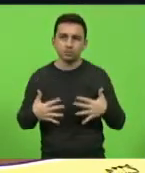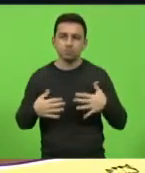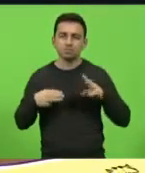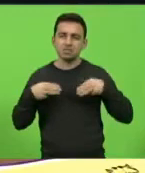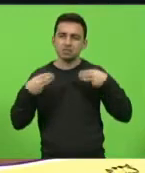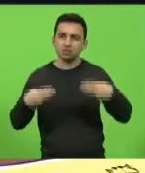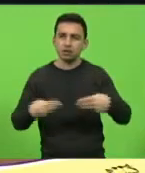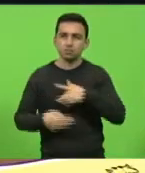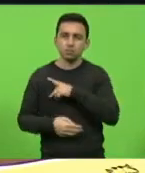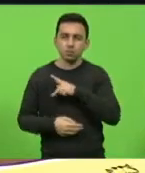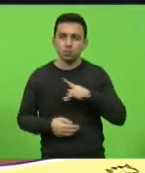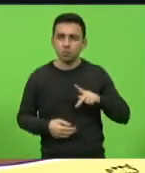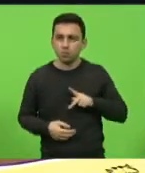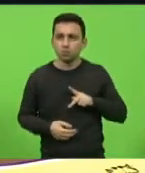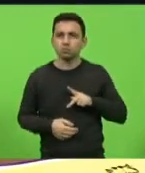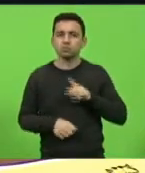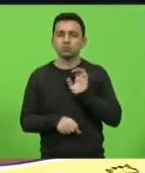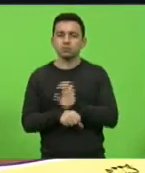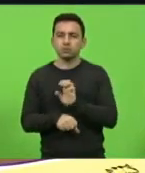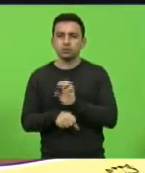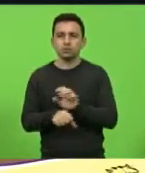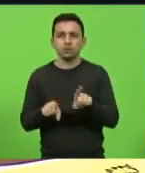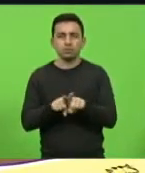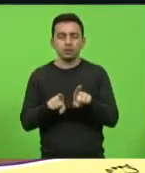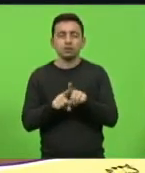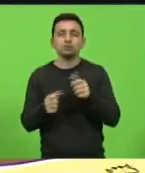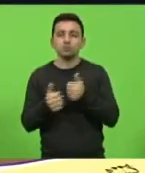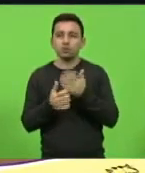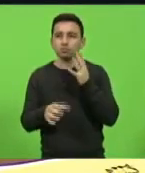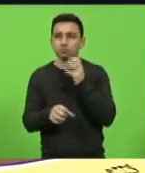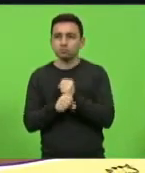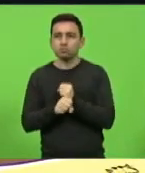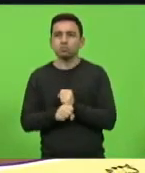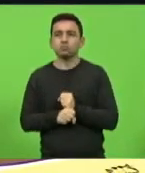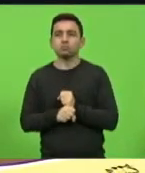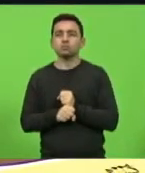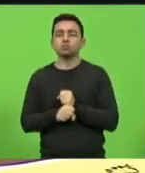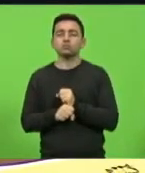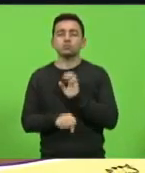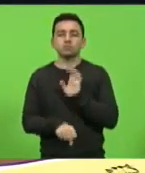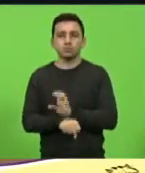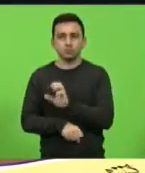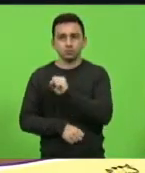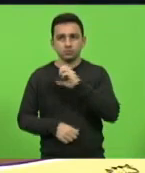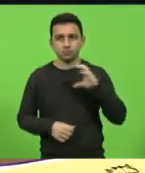Público Estadual e do Tribunal de Contas do nosso Estado.